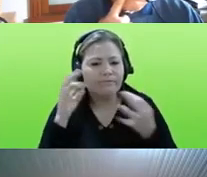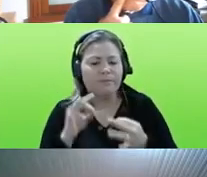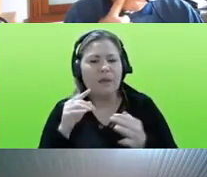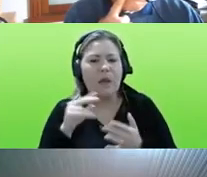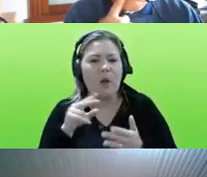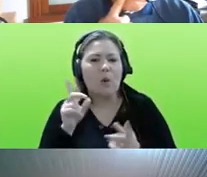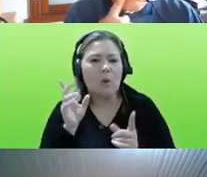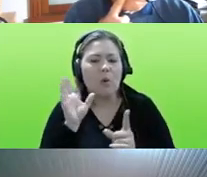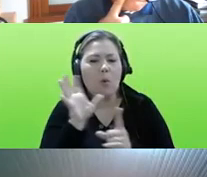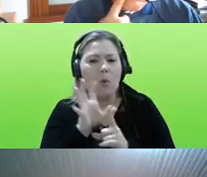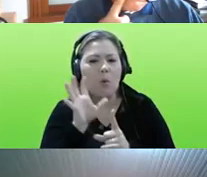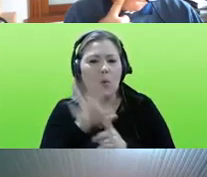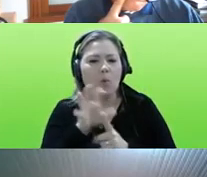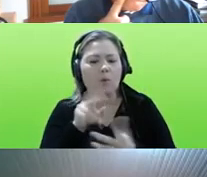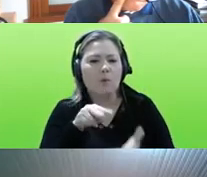entre